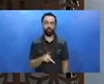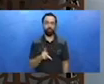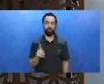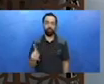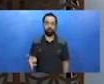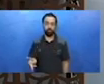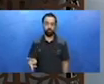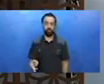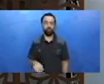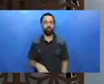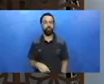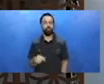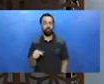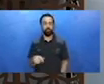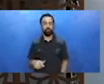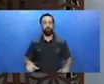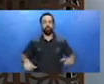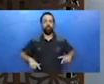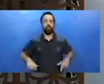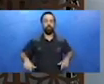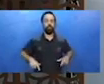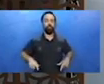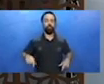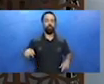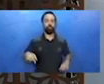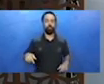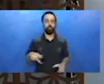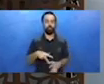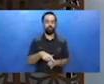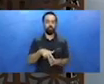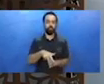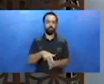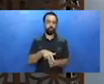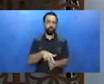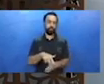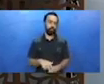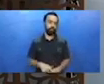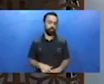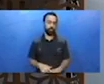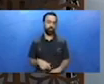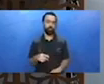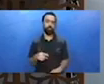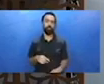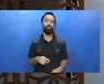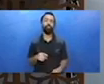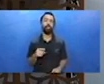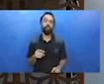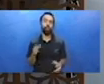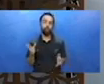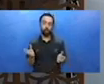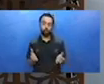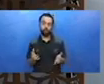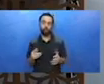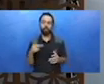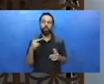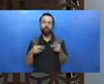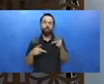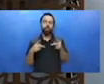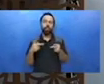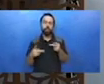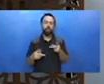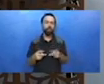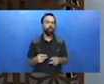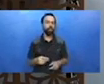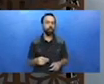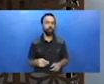sou professor da Escola Luísa Paraçu Borges e hoje nós estamos aqui para falar de um outro assunto muito importante dentro das aulas de Educação Física, que é o